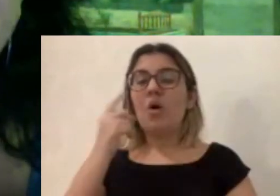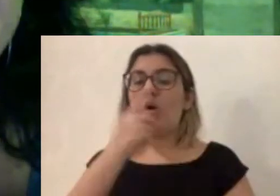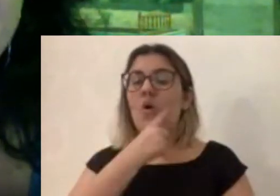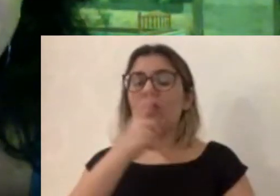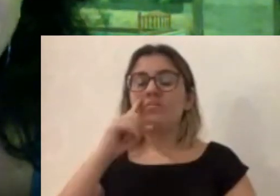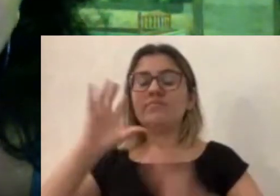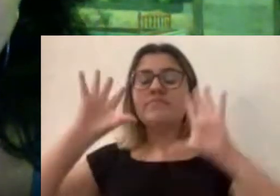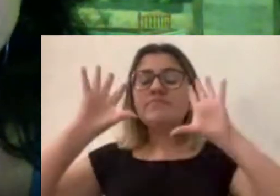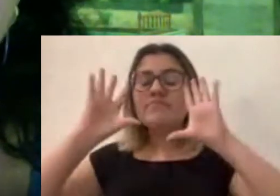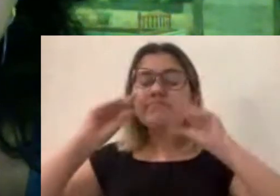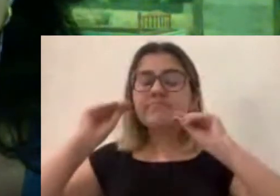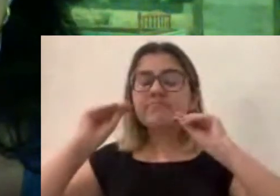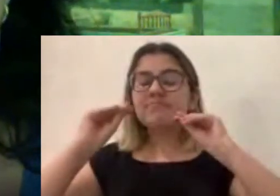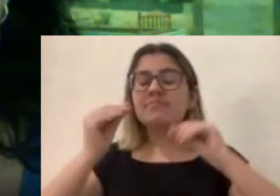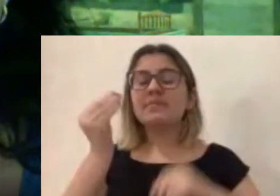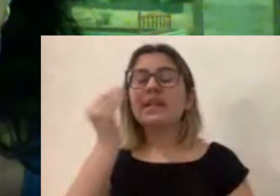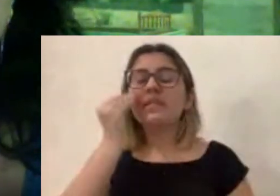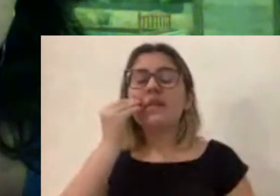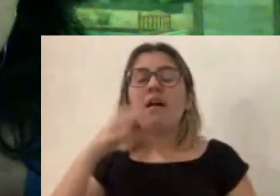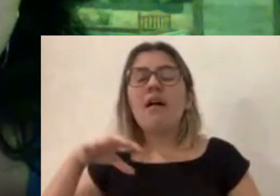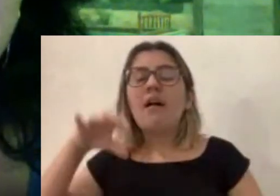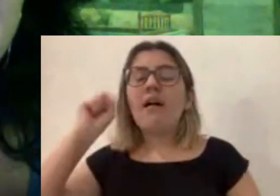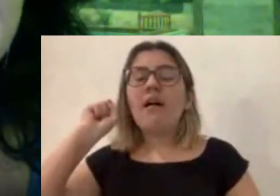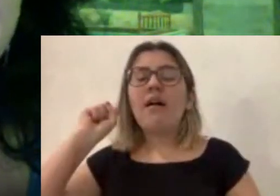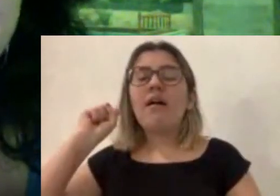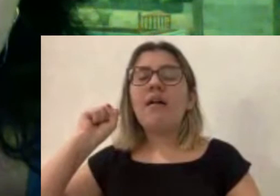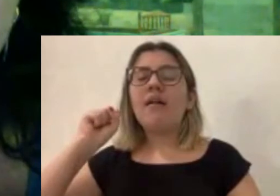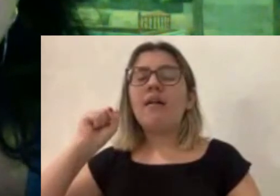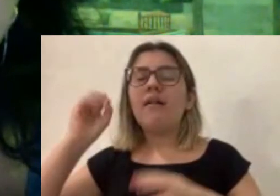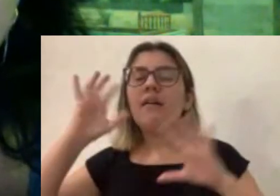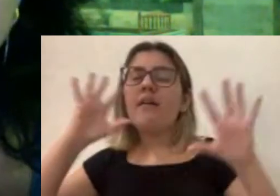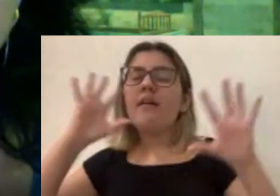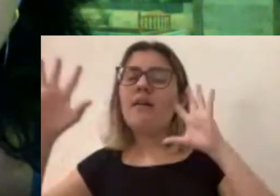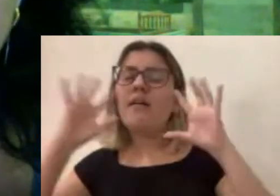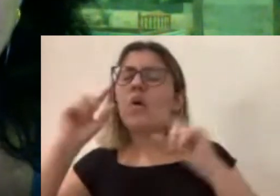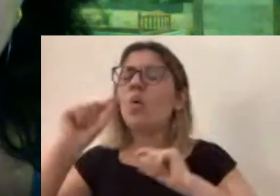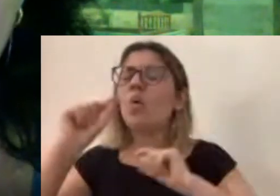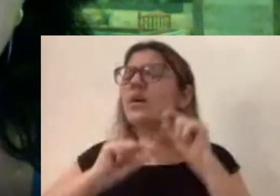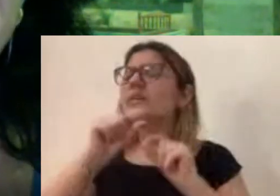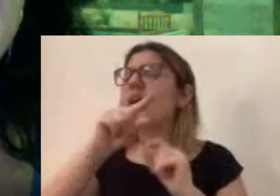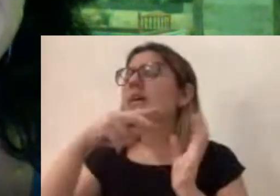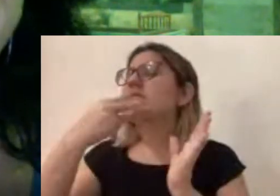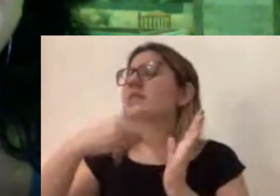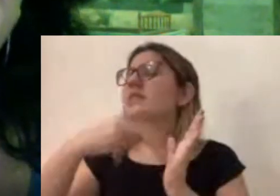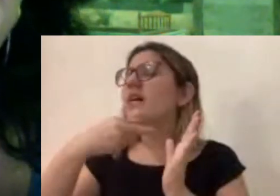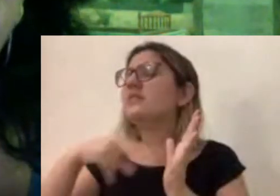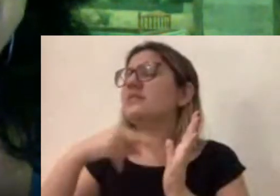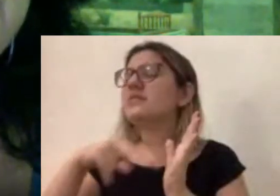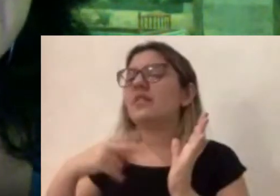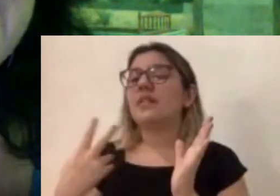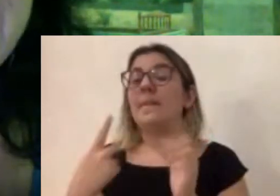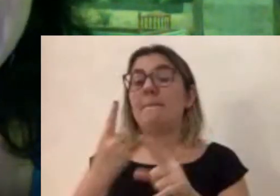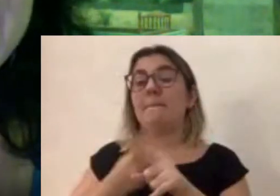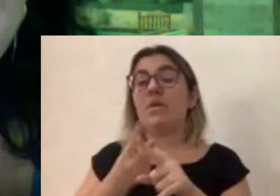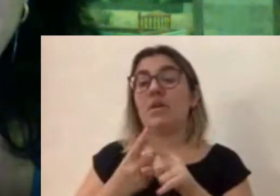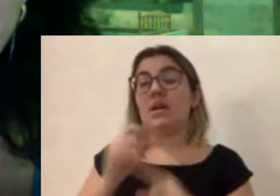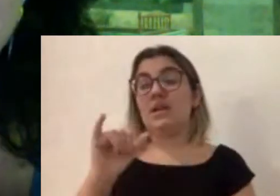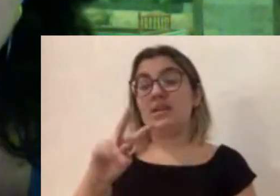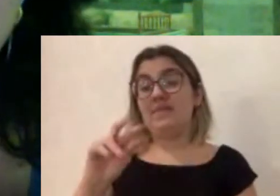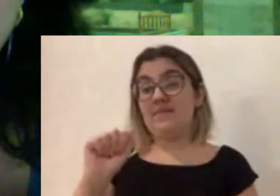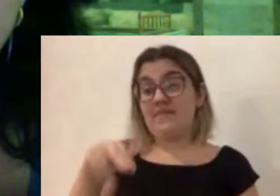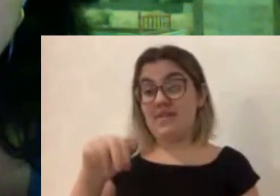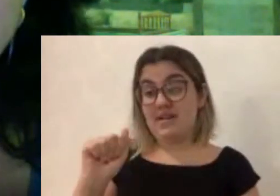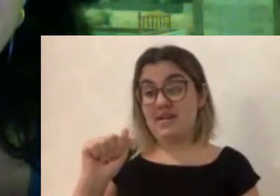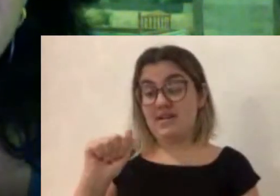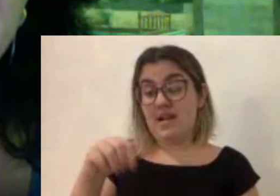propõe, desse fechar os olhos e ser guiado, né, para a imaginação de que tipo de dança é essa, porque nesse